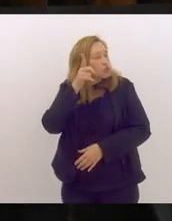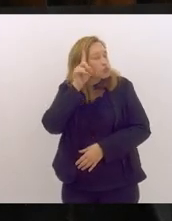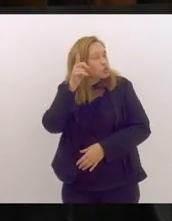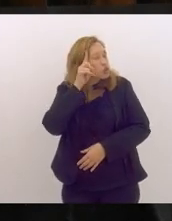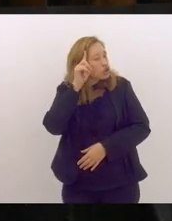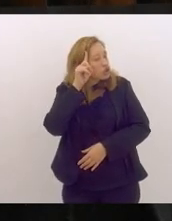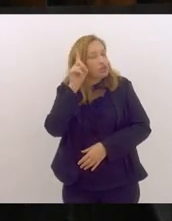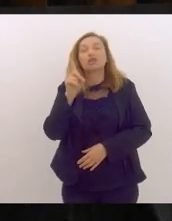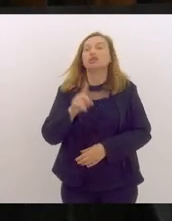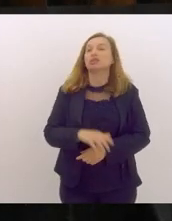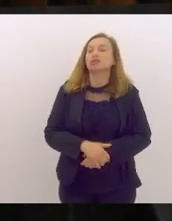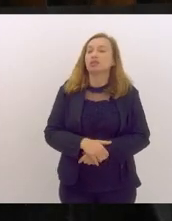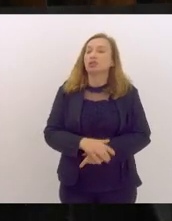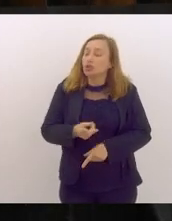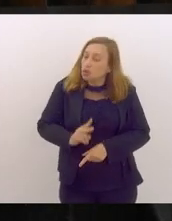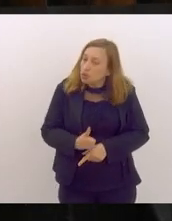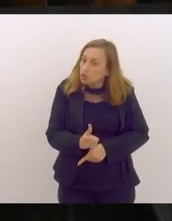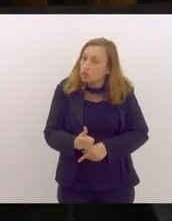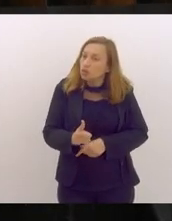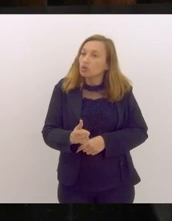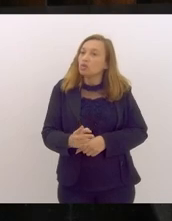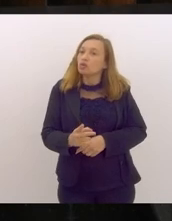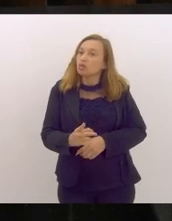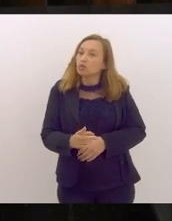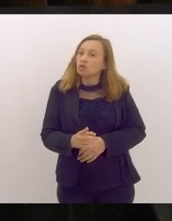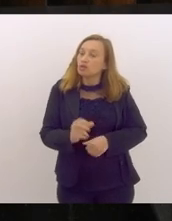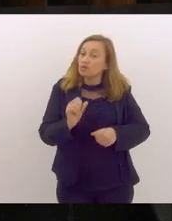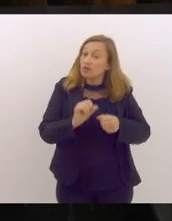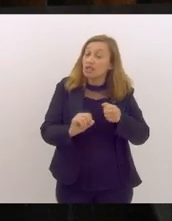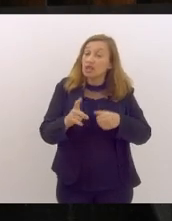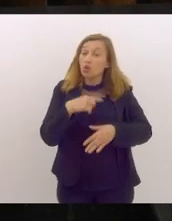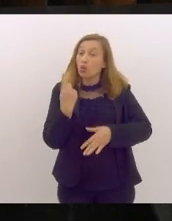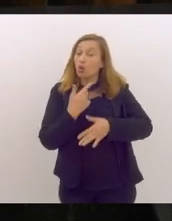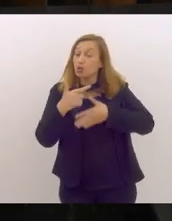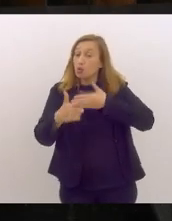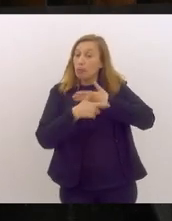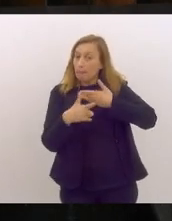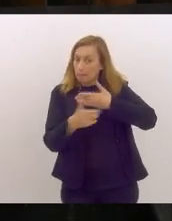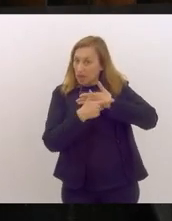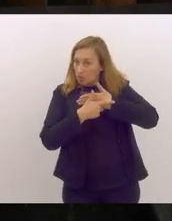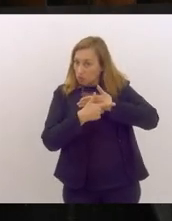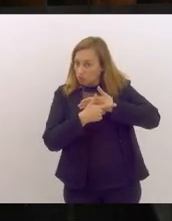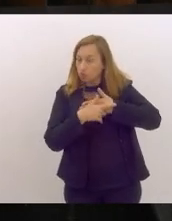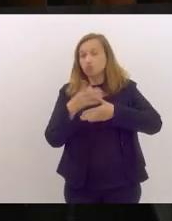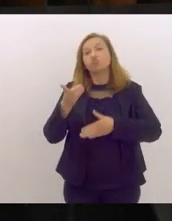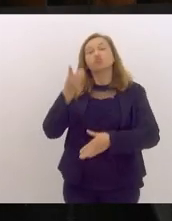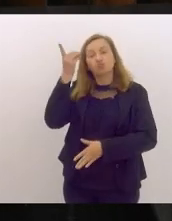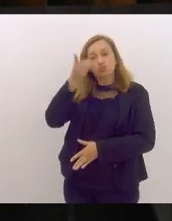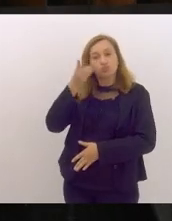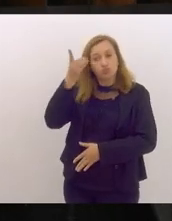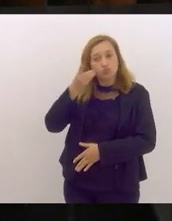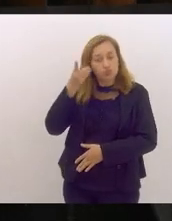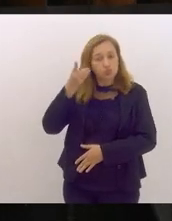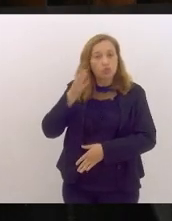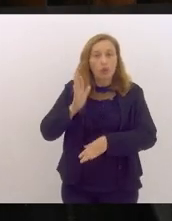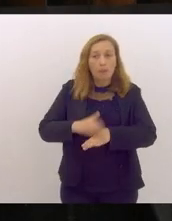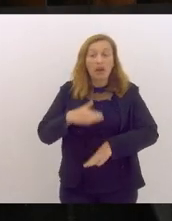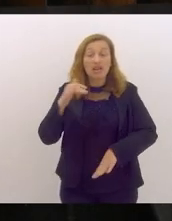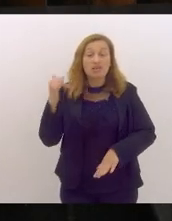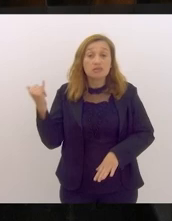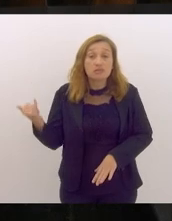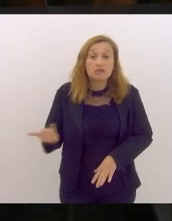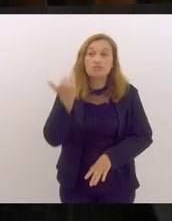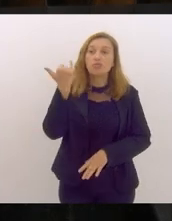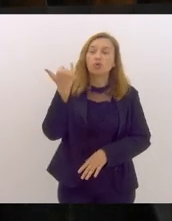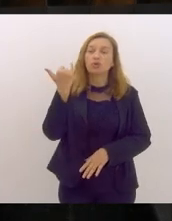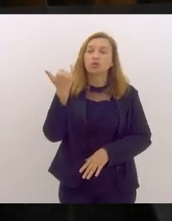cotidianamente e continuaremos a exercer uma das funções mais